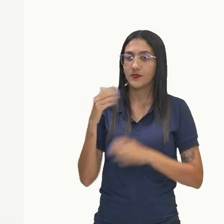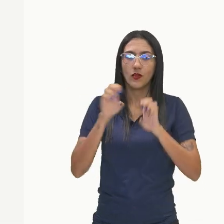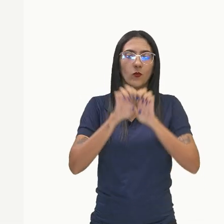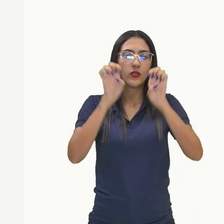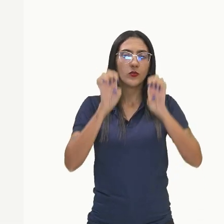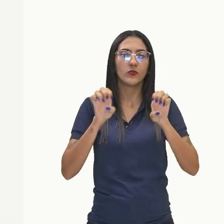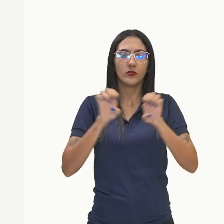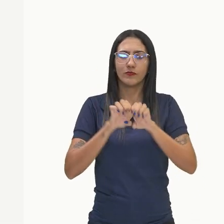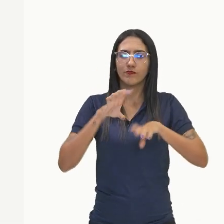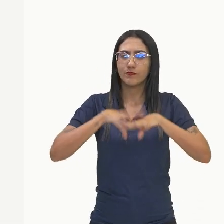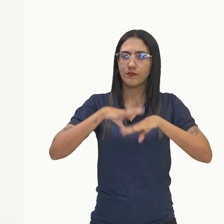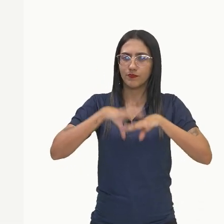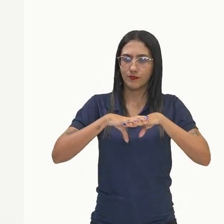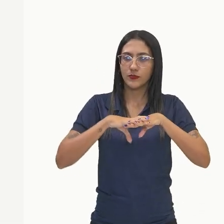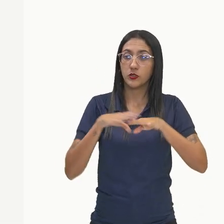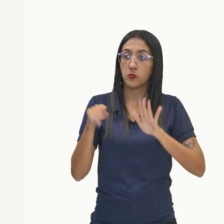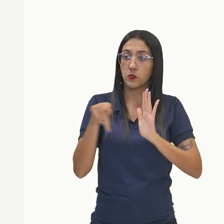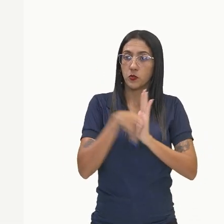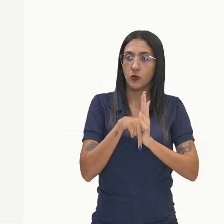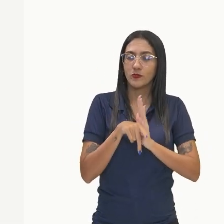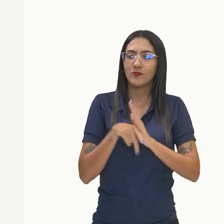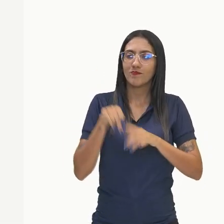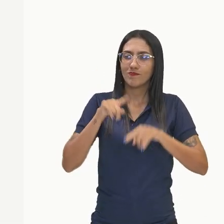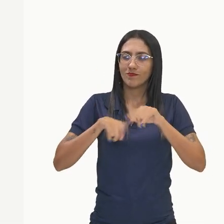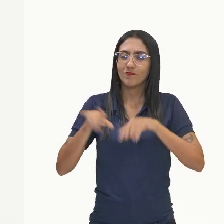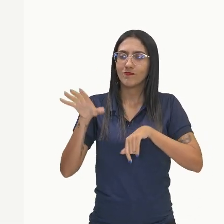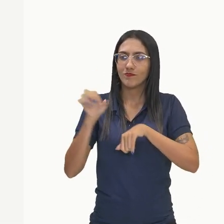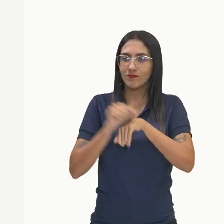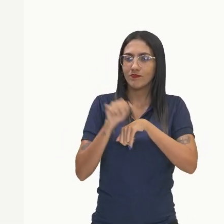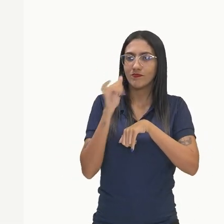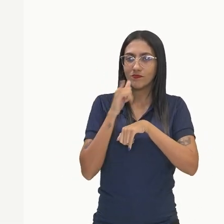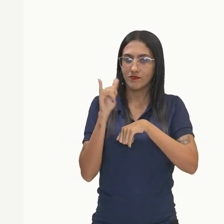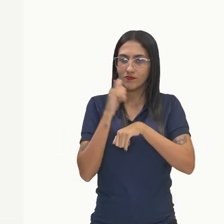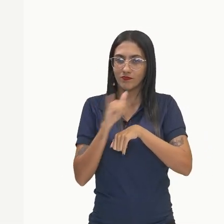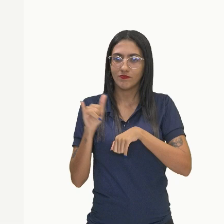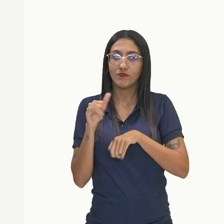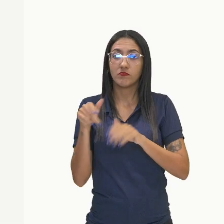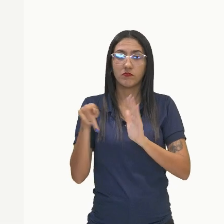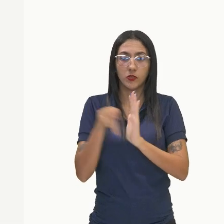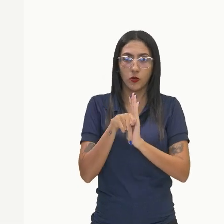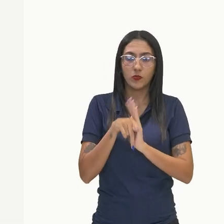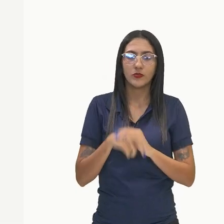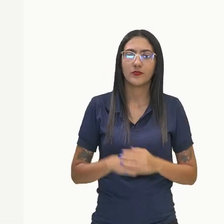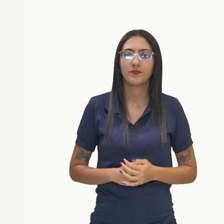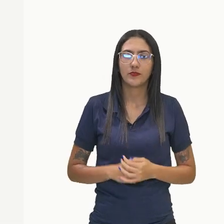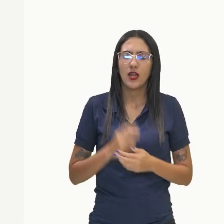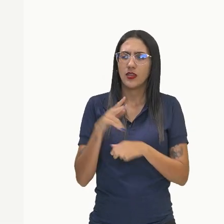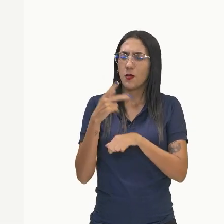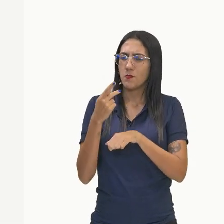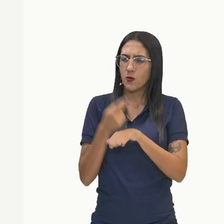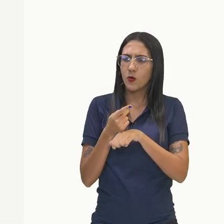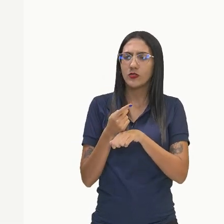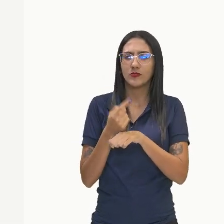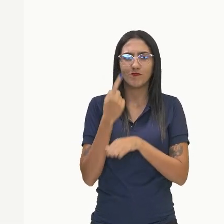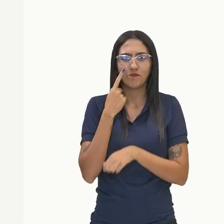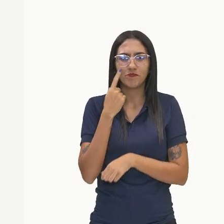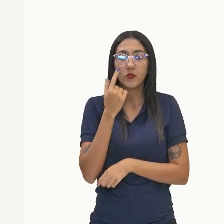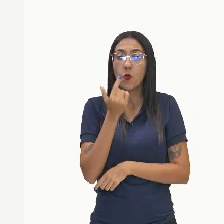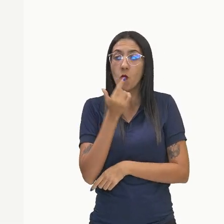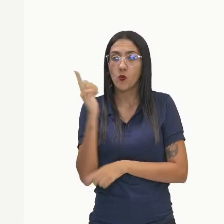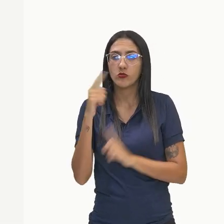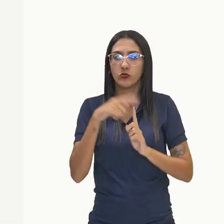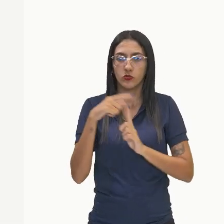os receptores, é a equação dos receptores, né? Nós vamos ver outras equações também, por isso que aí no título